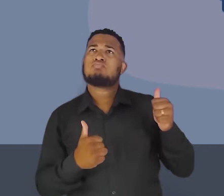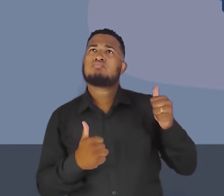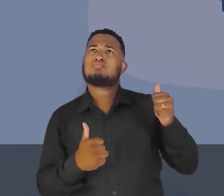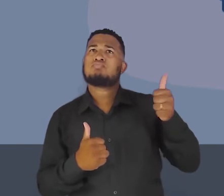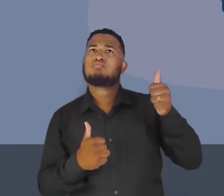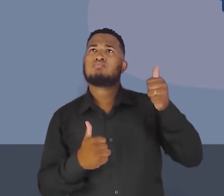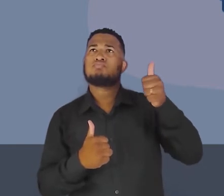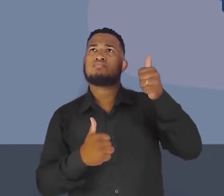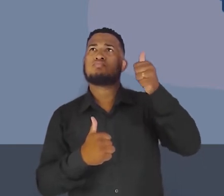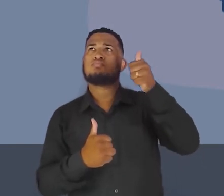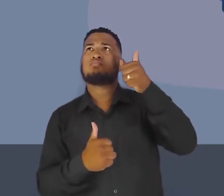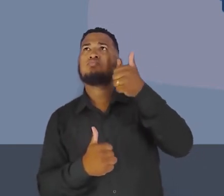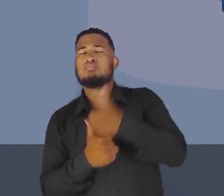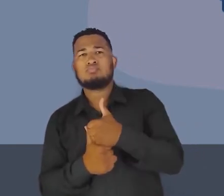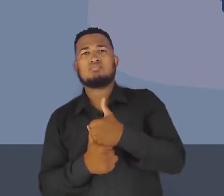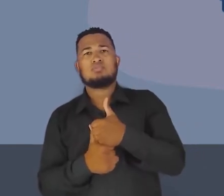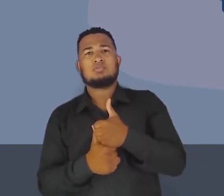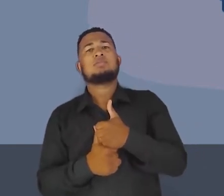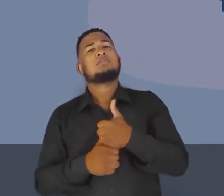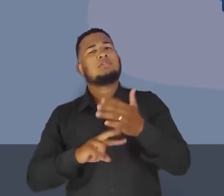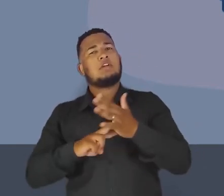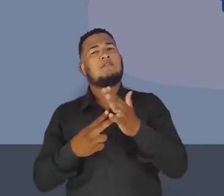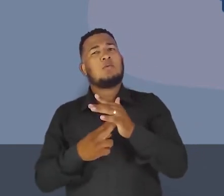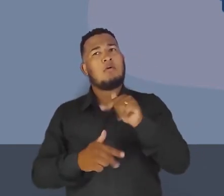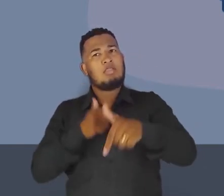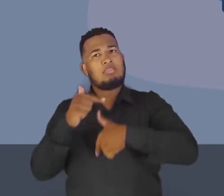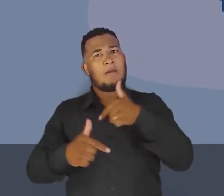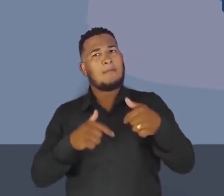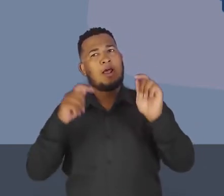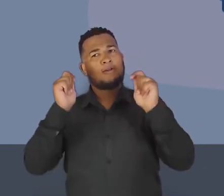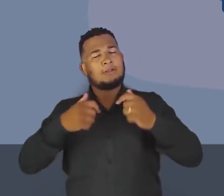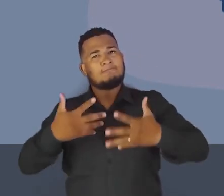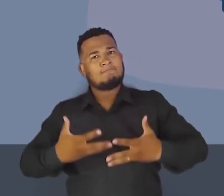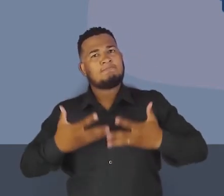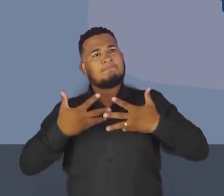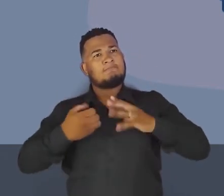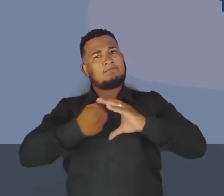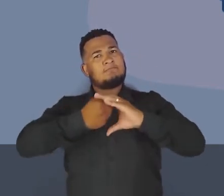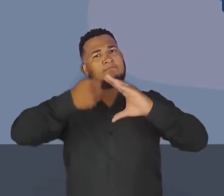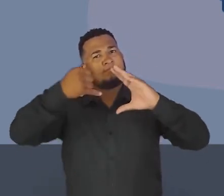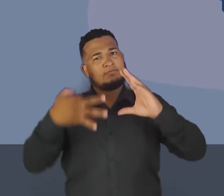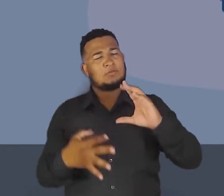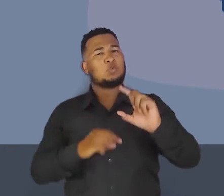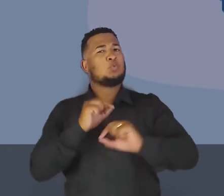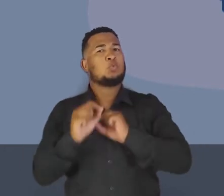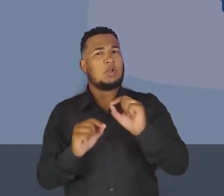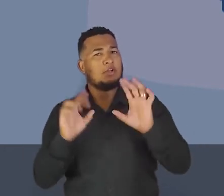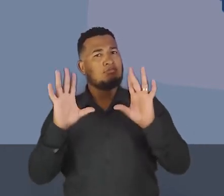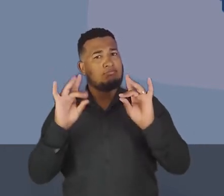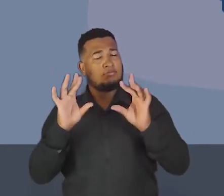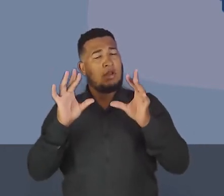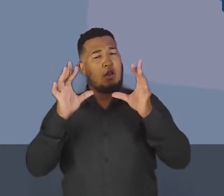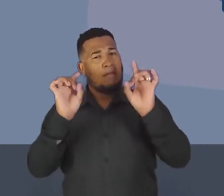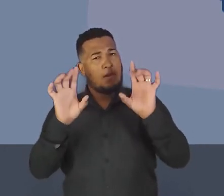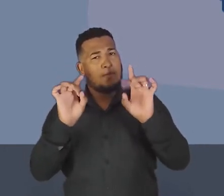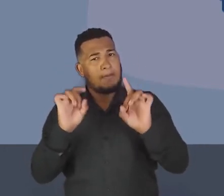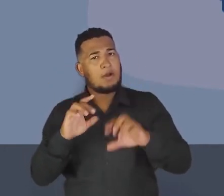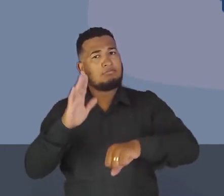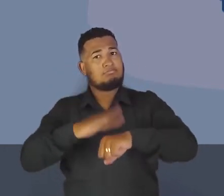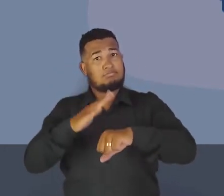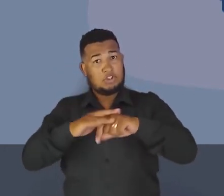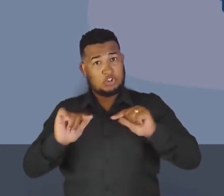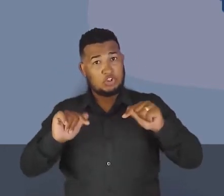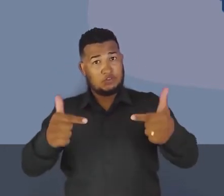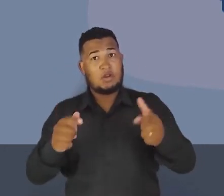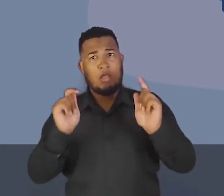noção do trabalho-redenção. Ou seja, o trabalho como a característica, como a atividade que faz